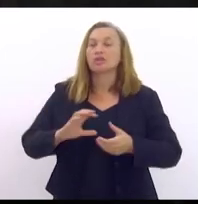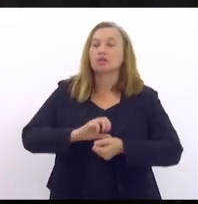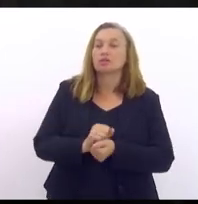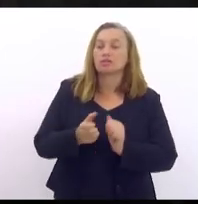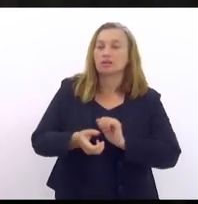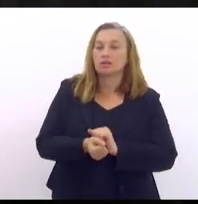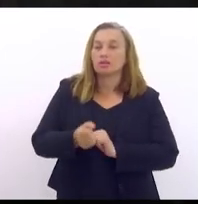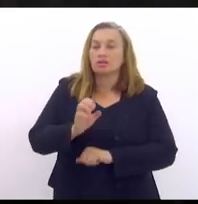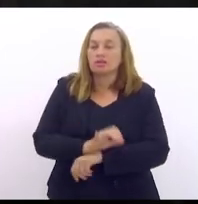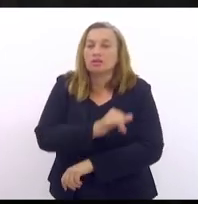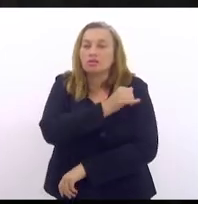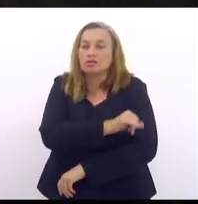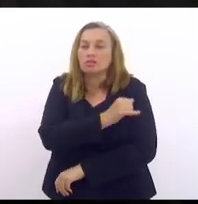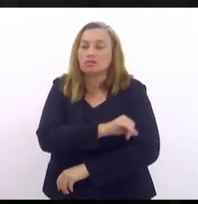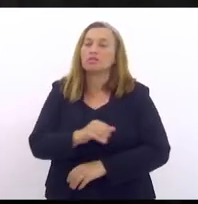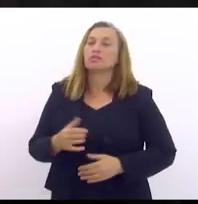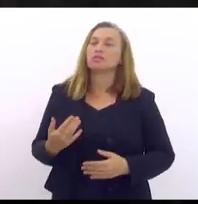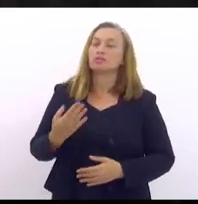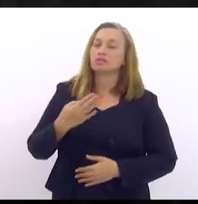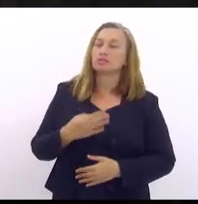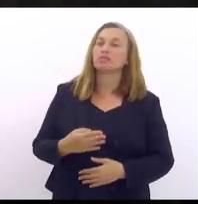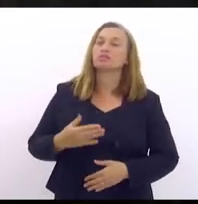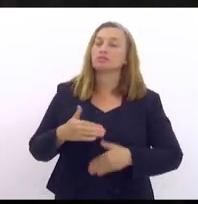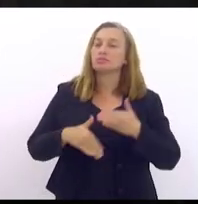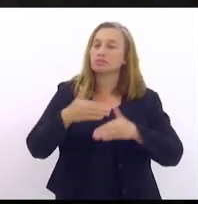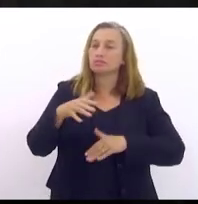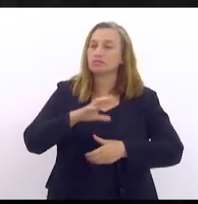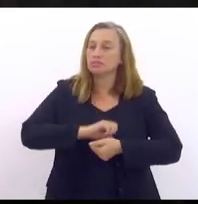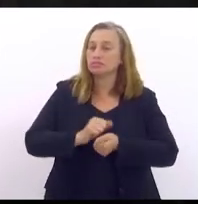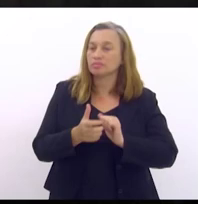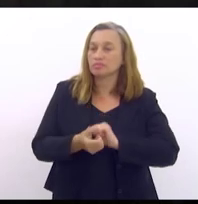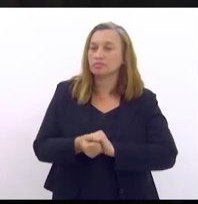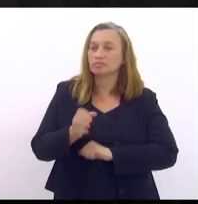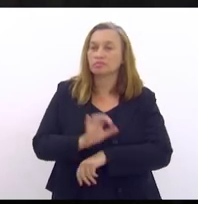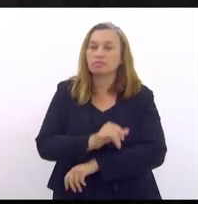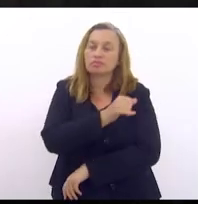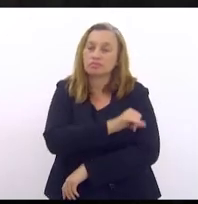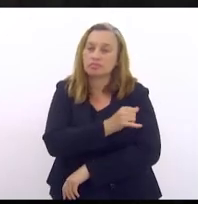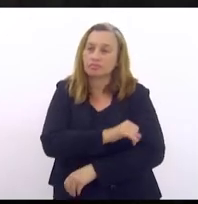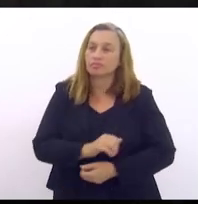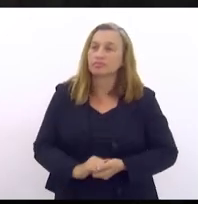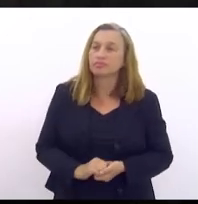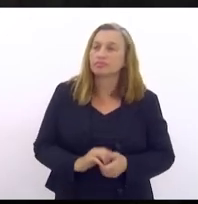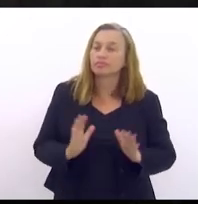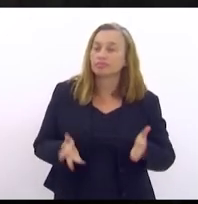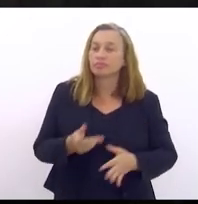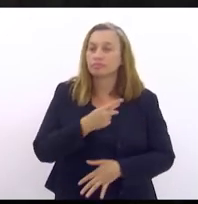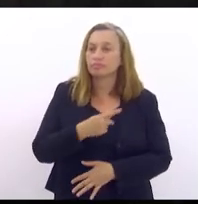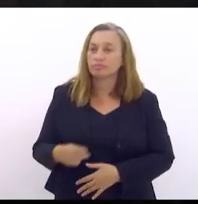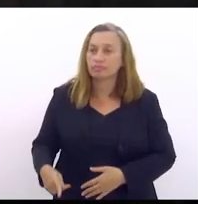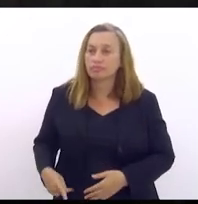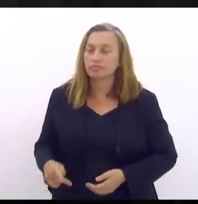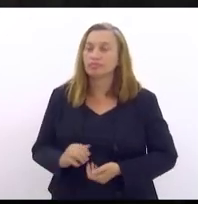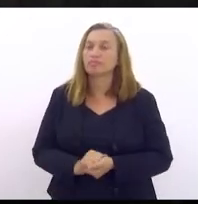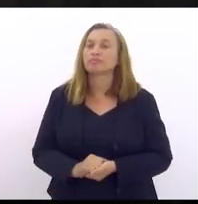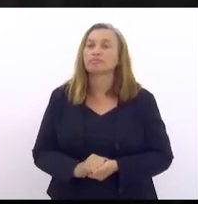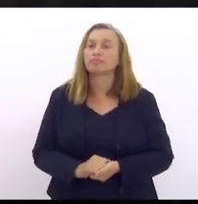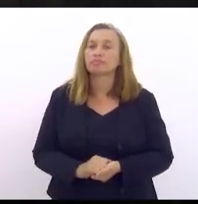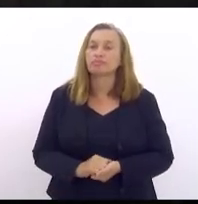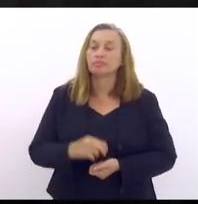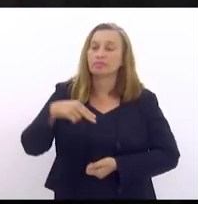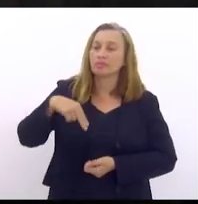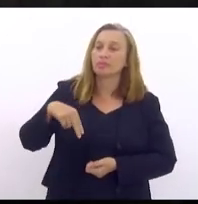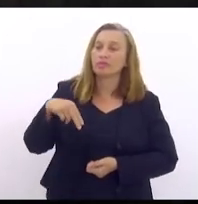federação comprometida com o desenvolvimento do artesanato do Estado do Rio de Janeiro. Hoje, na presidência da senhora